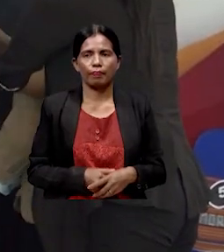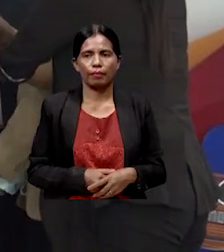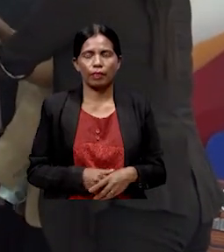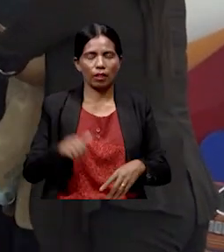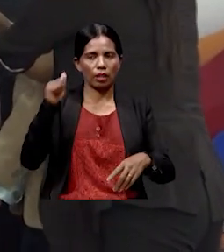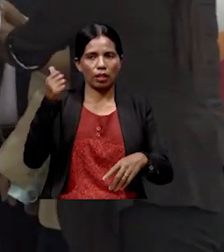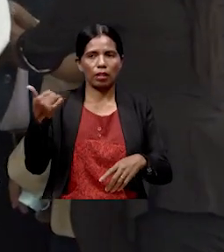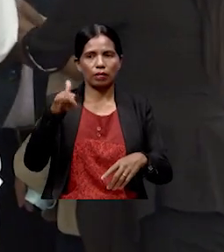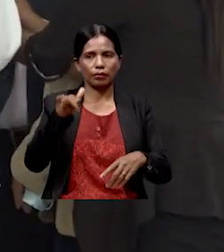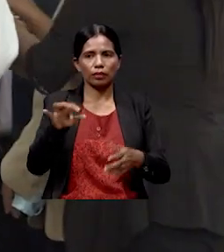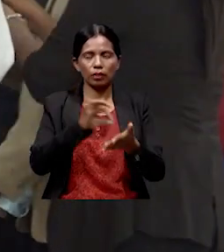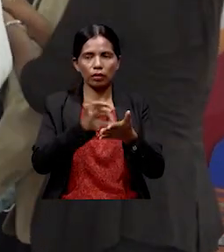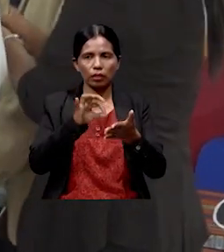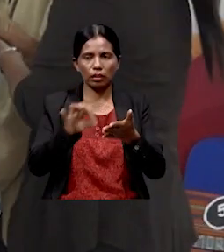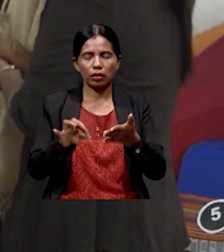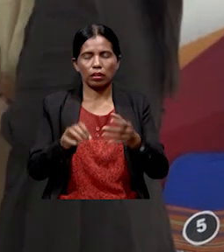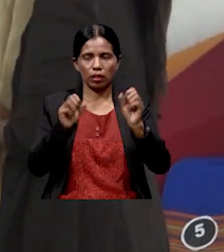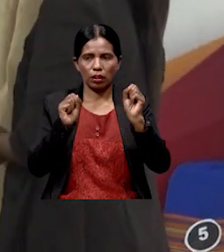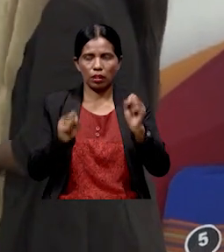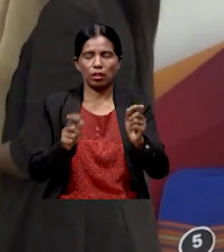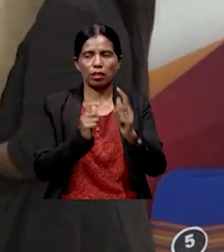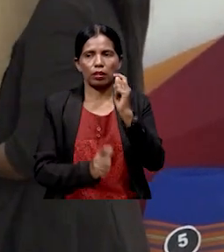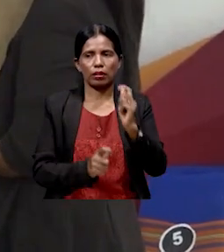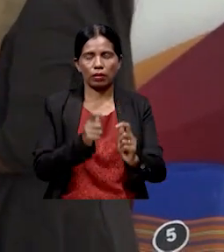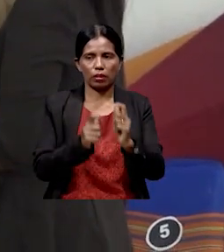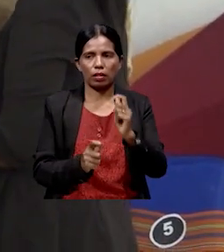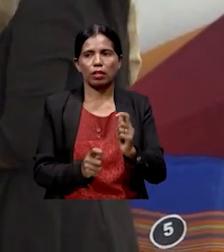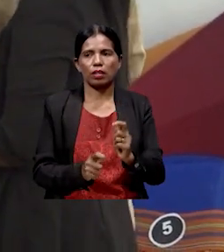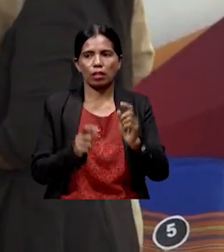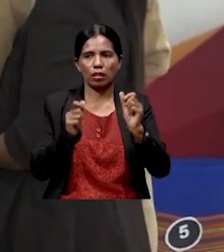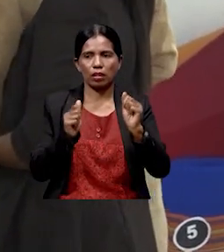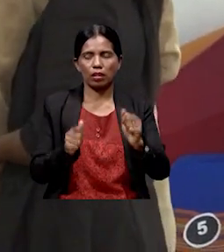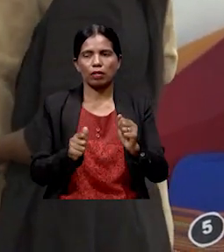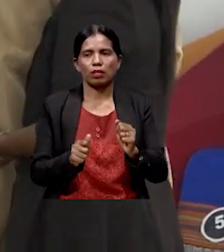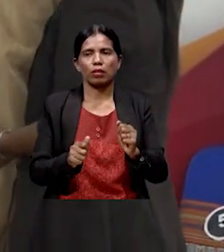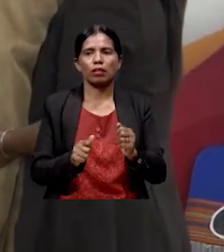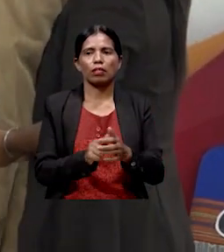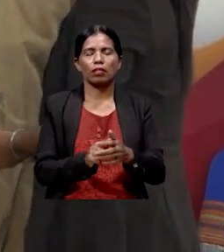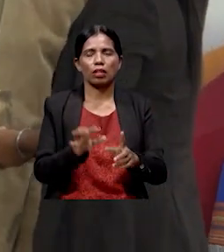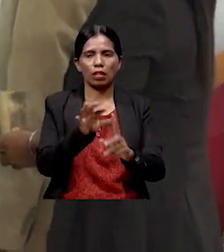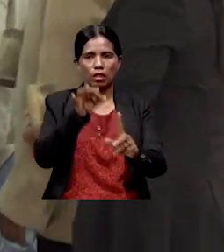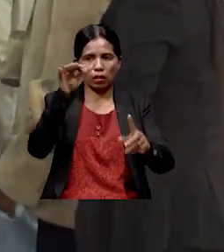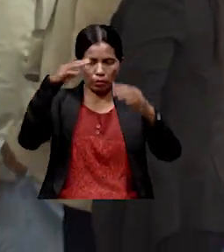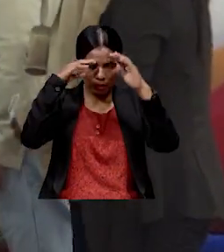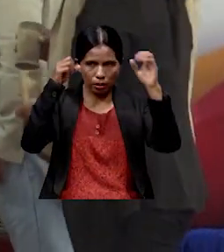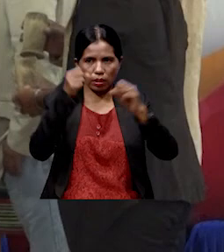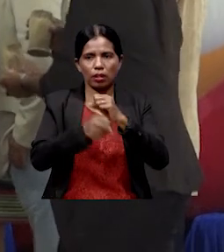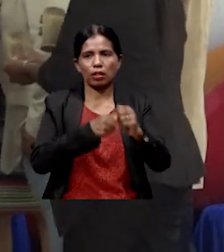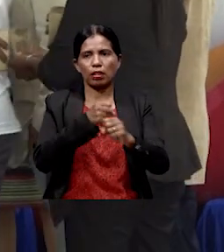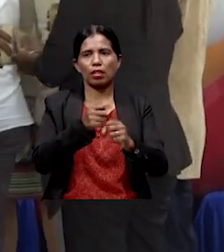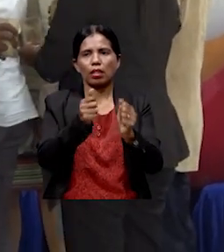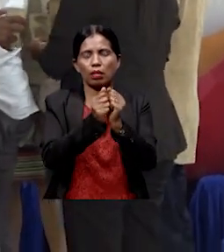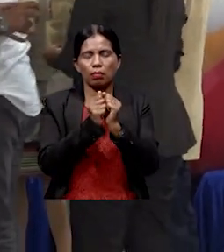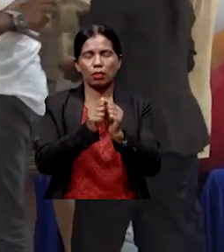candidato Sira Nebe registrado no admitido ona ia tribunal recurso hodi concorre ia eleição presidencial tinang ne hamutuk